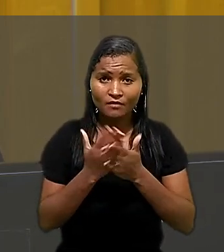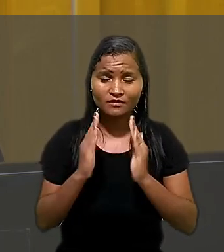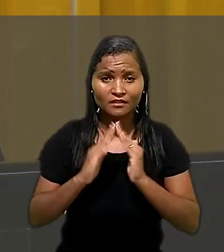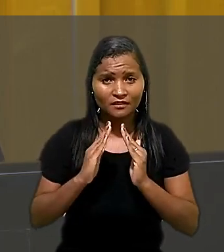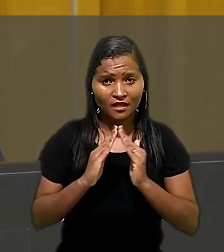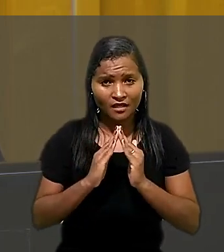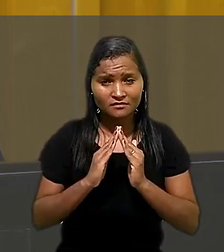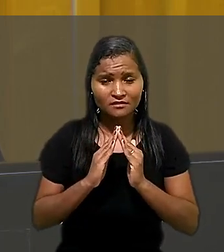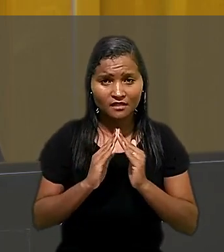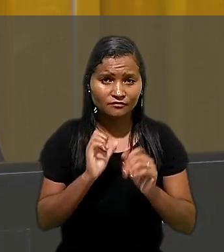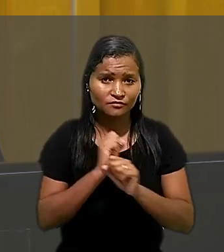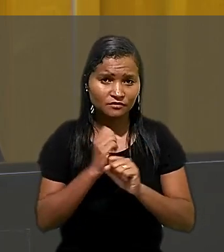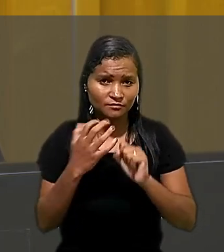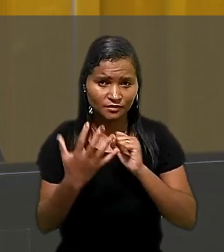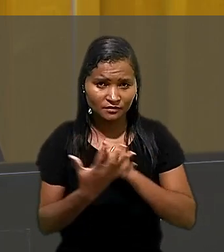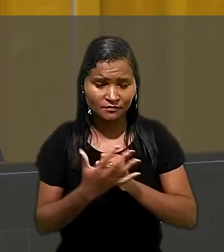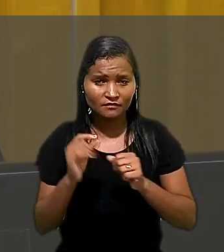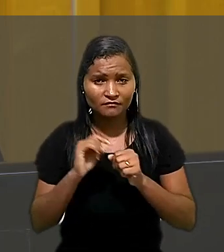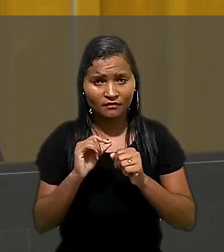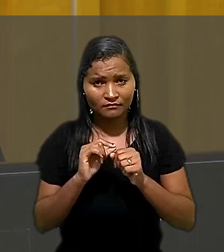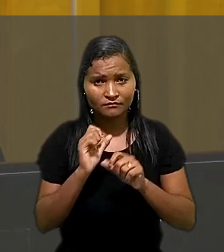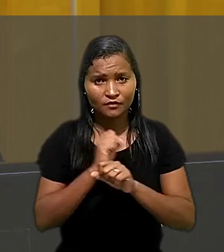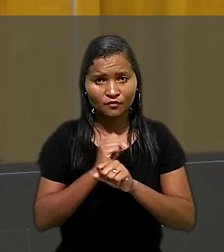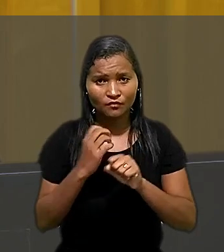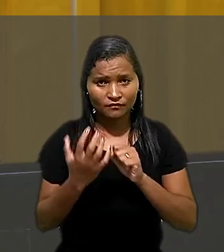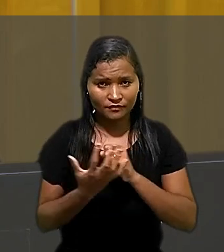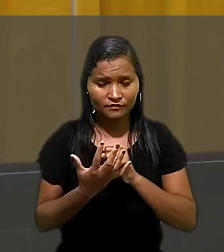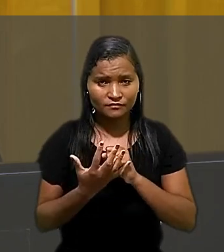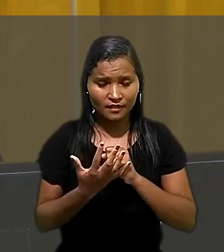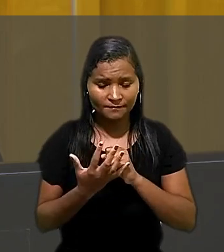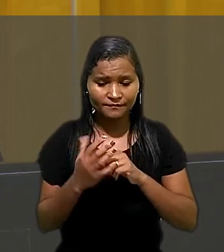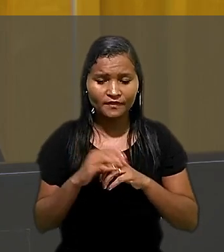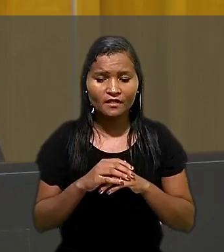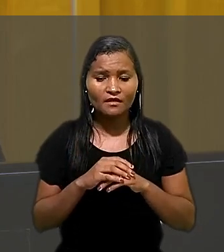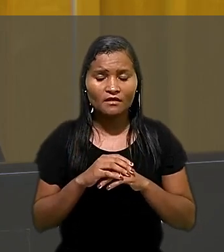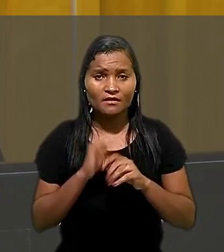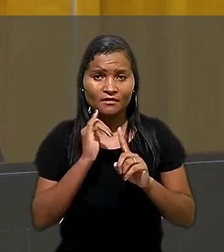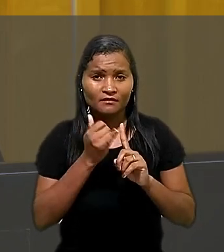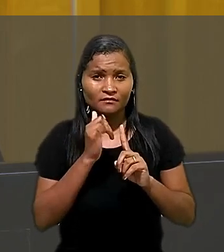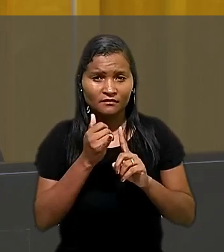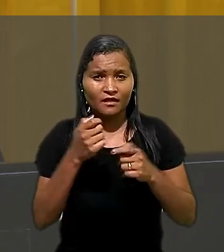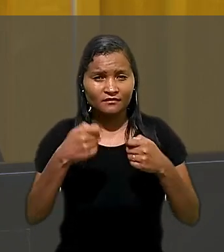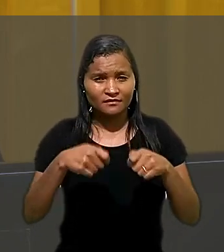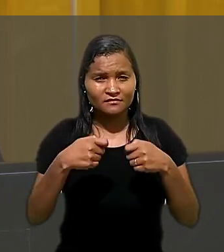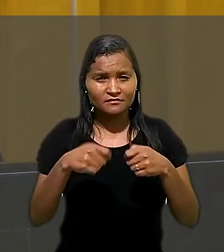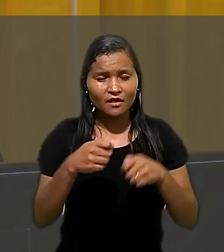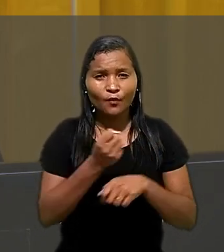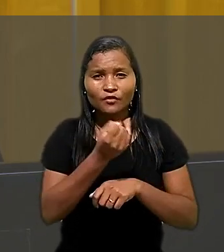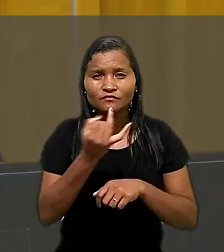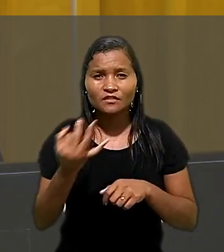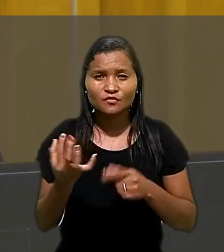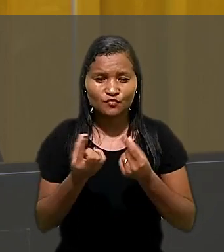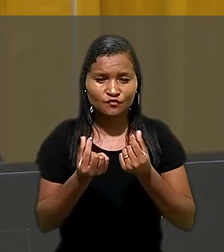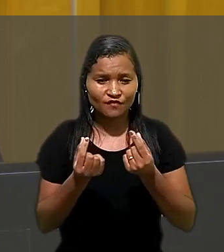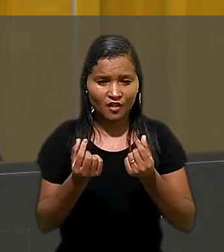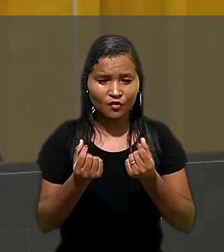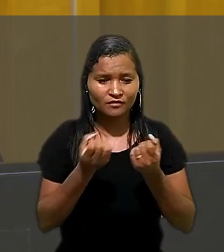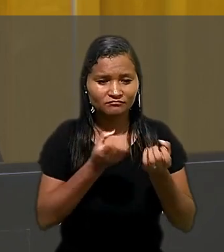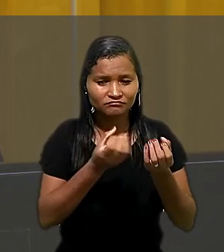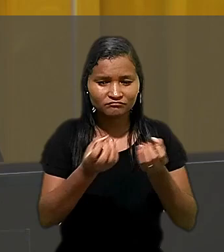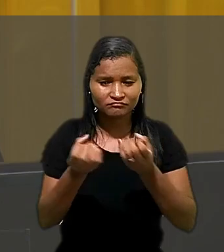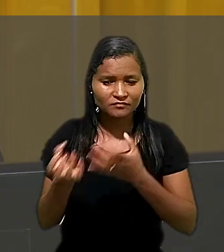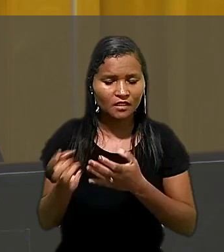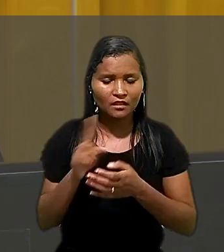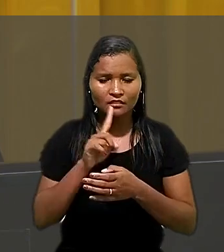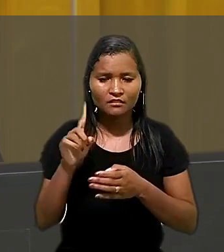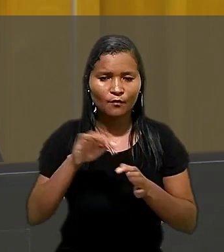office durante a pandemia ocasionada pelo coronavírus. Para o relator, a necessidade de quantificação dos valores devidos a cada pessoa